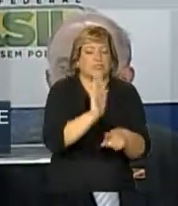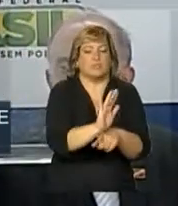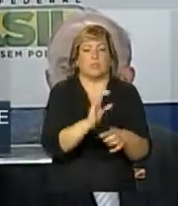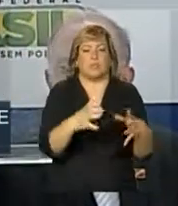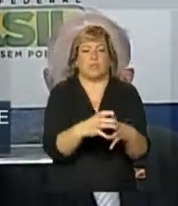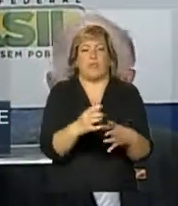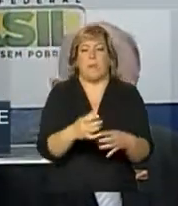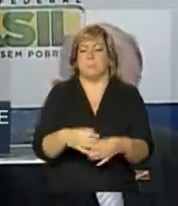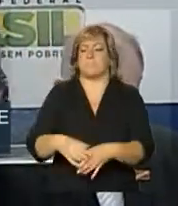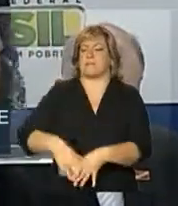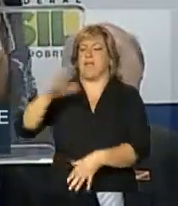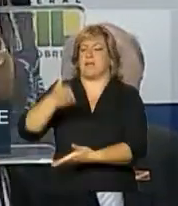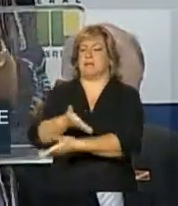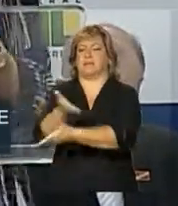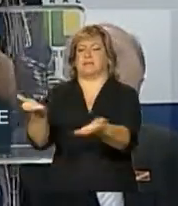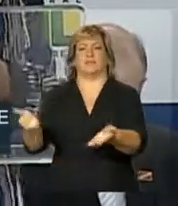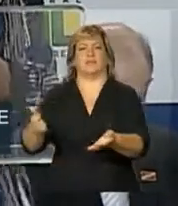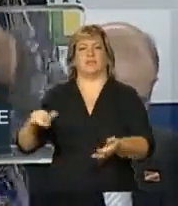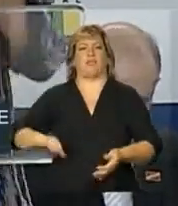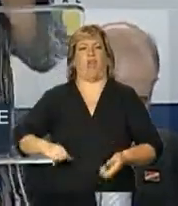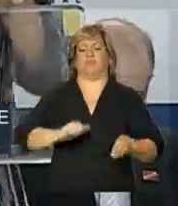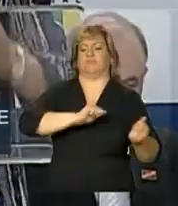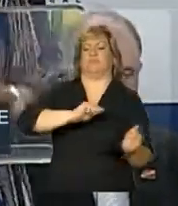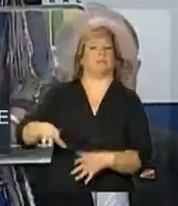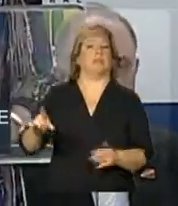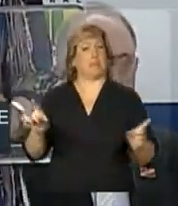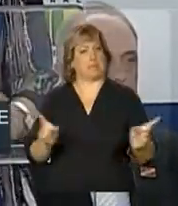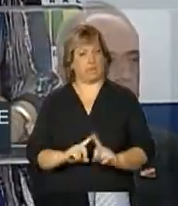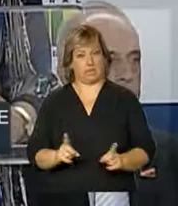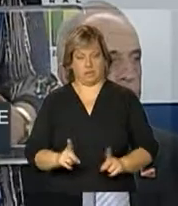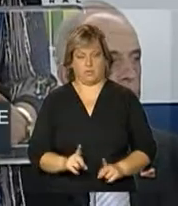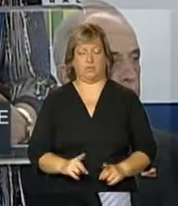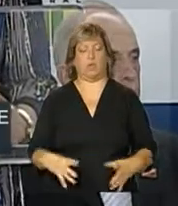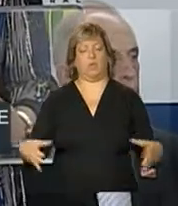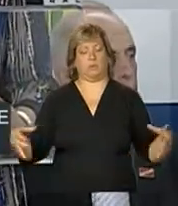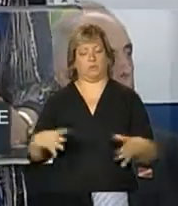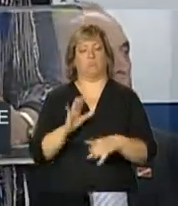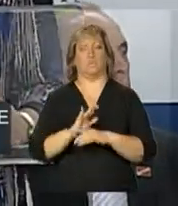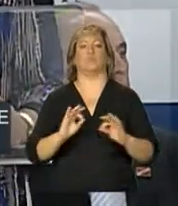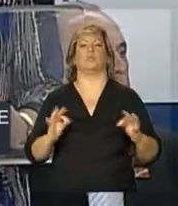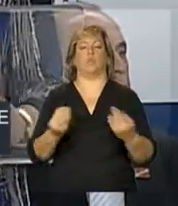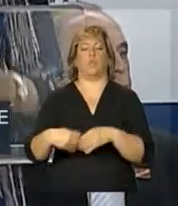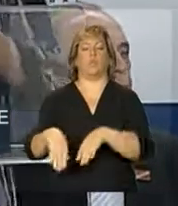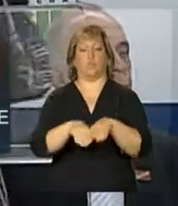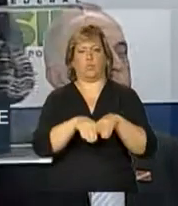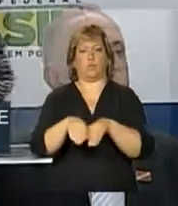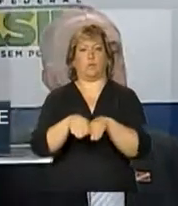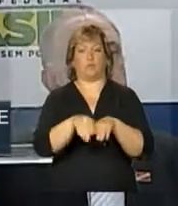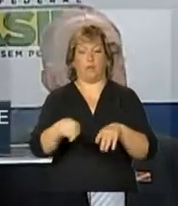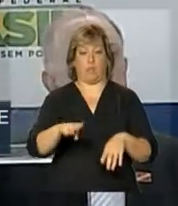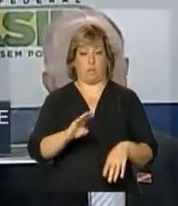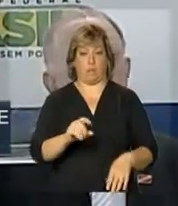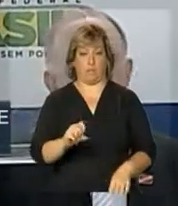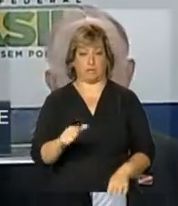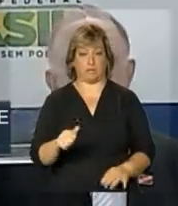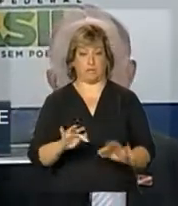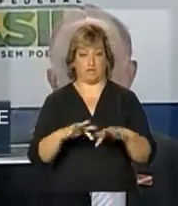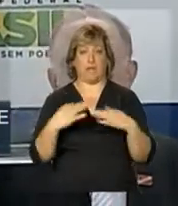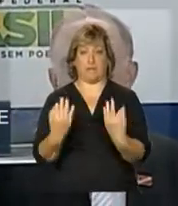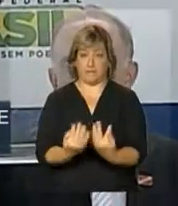pelos ganhos que o crescimento produz numa sociedade. O Bolsa Família,